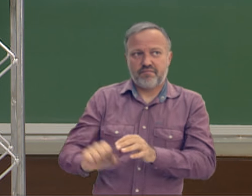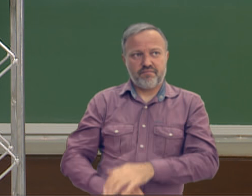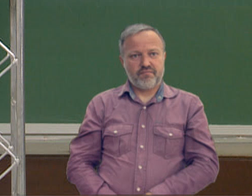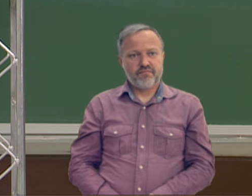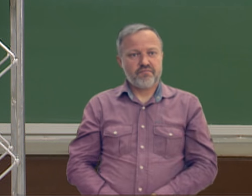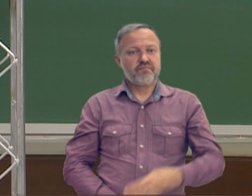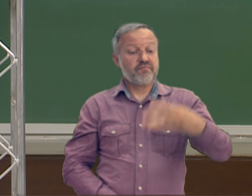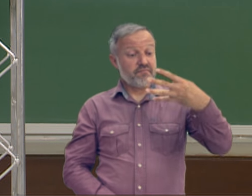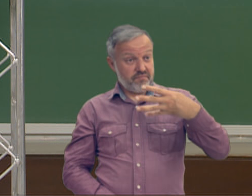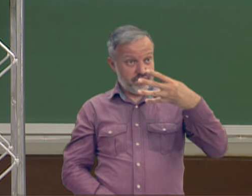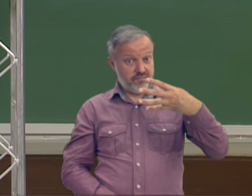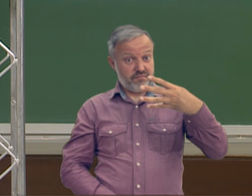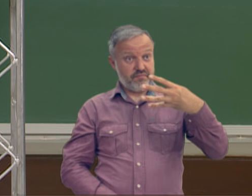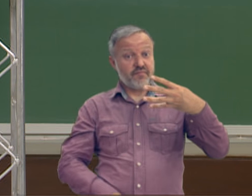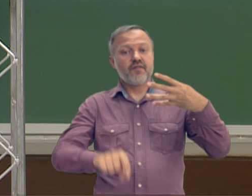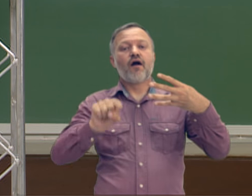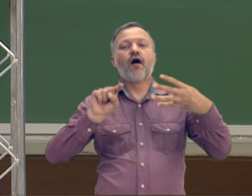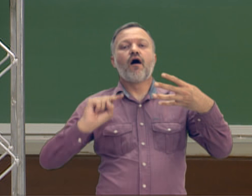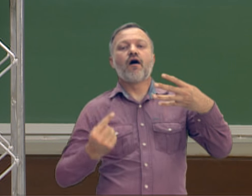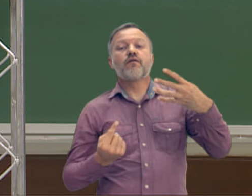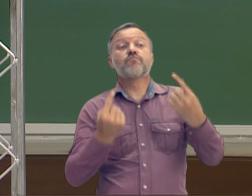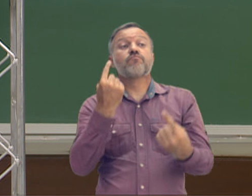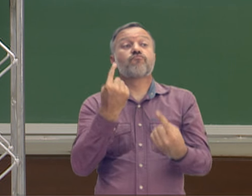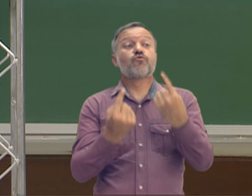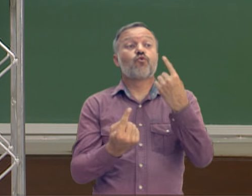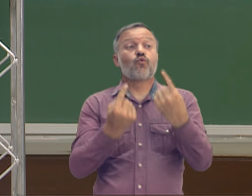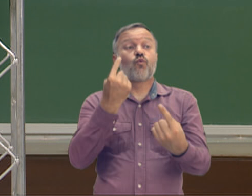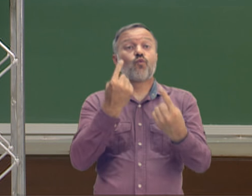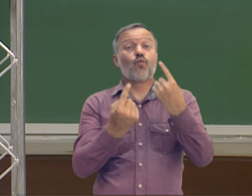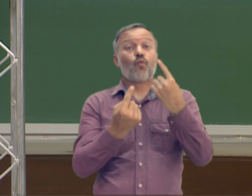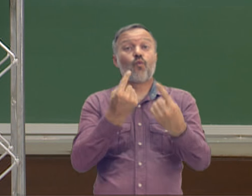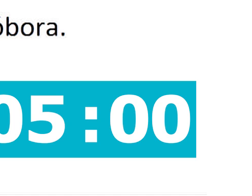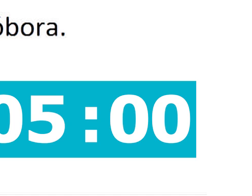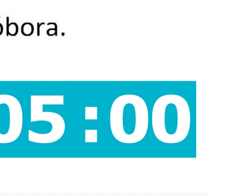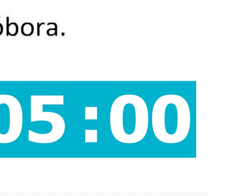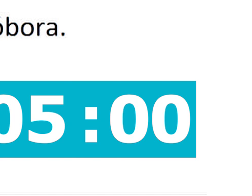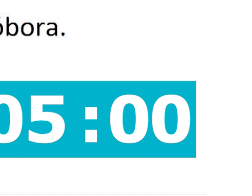Qual conflito desencadeou esse mito? Vamos lá que eu sei que vocês conseguem.